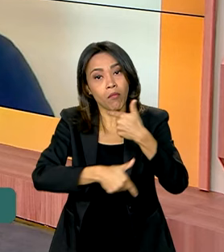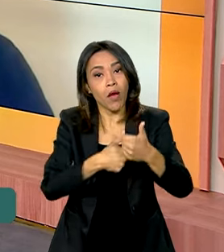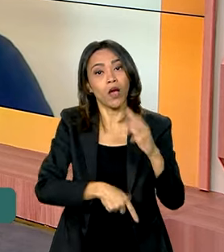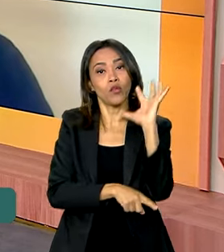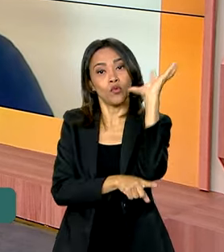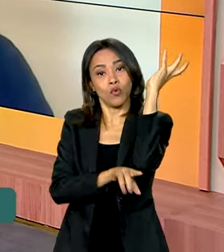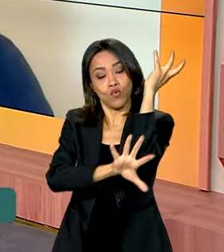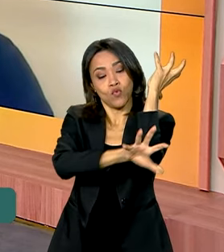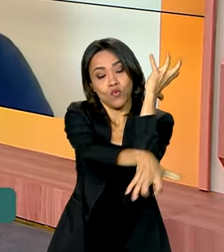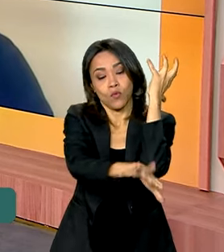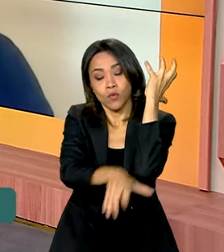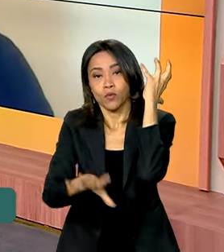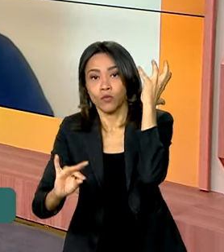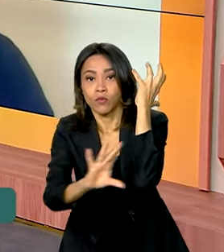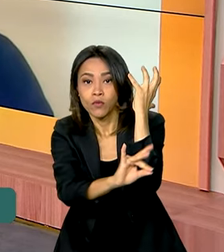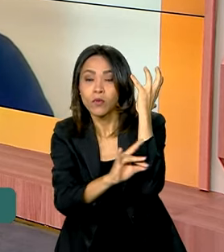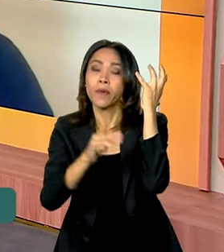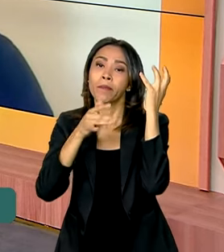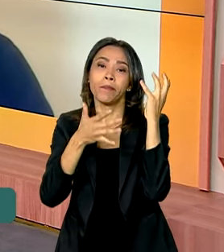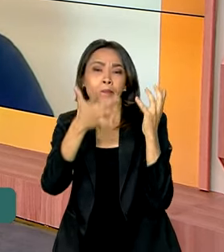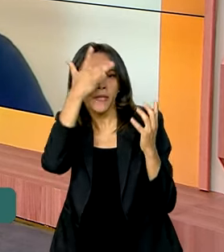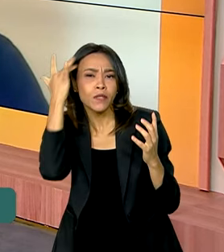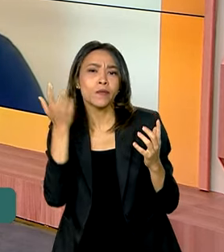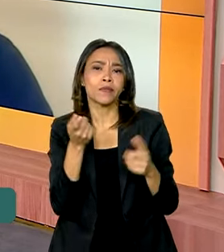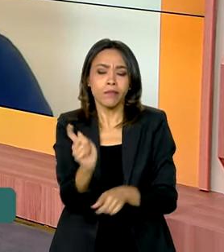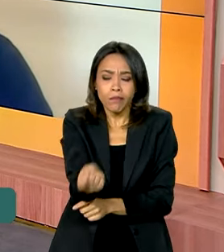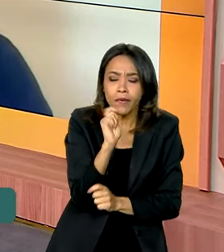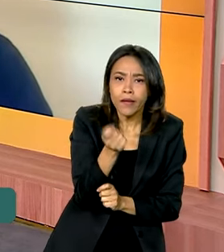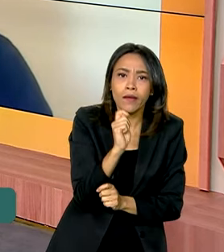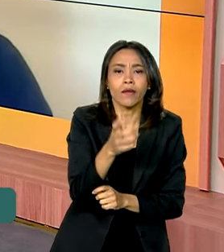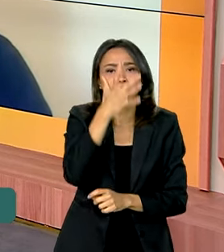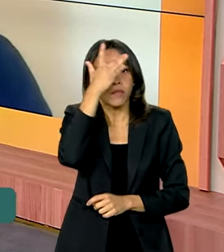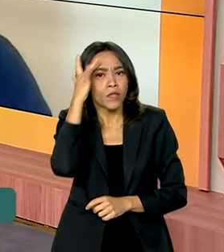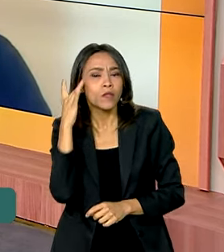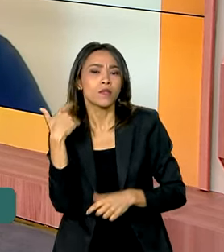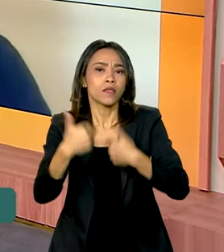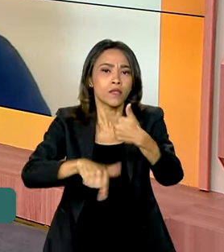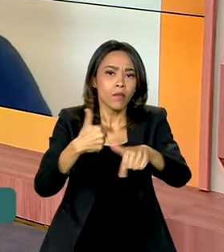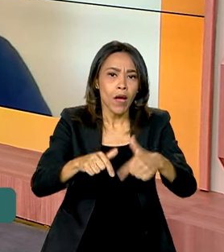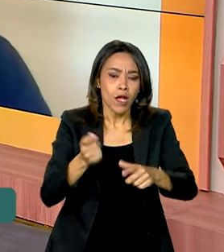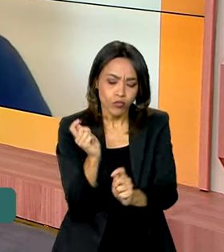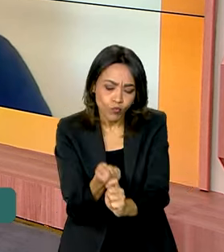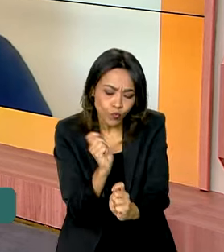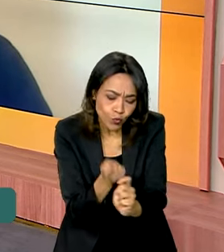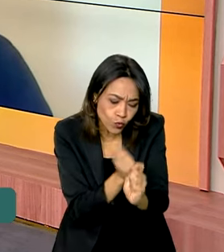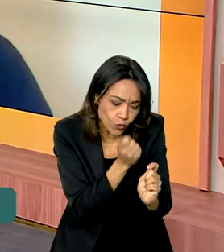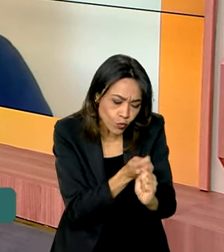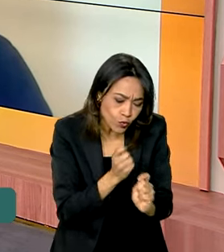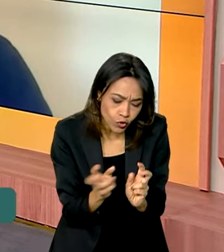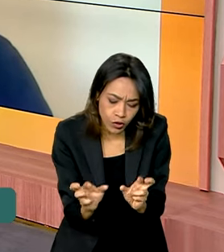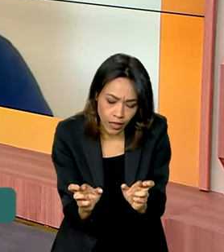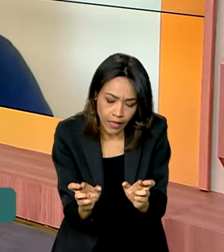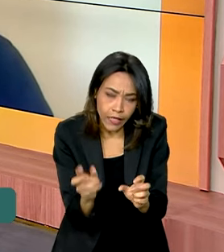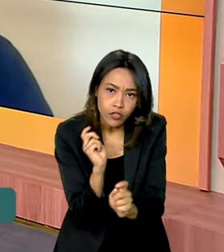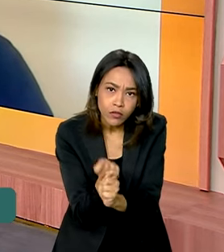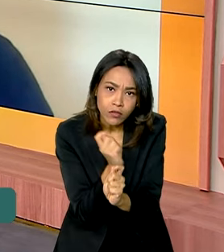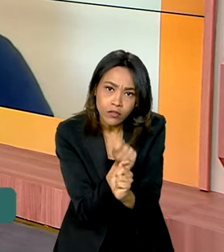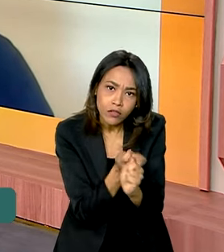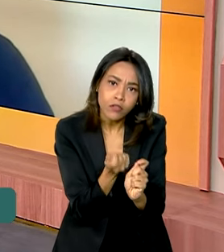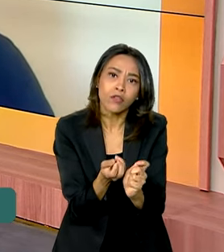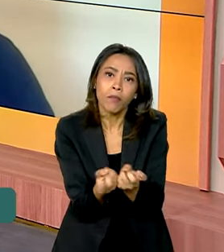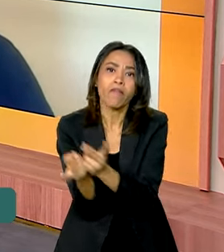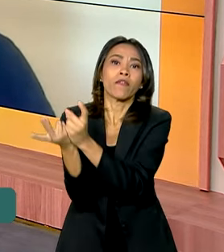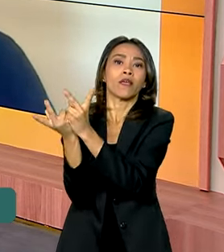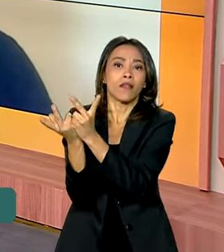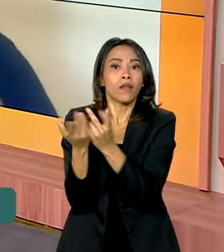pescadores artesanais, os marisqueiros, os extrativistas. O que que esse programa vai focar aí para essa população